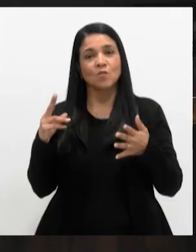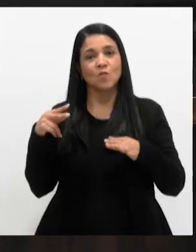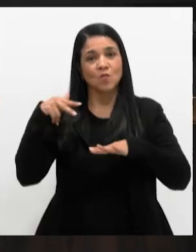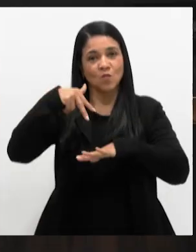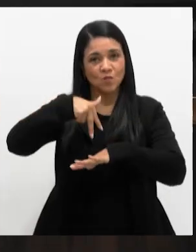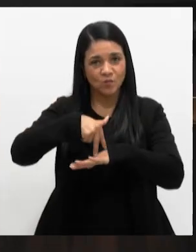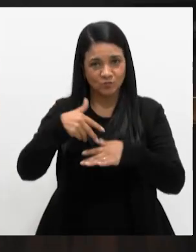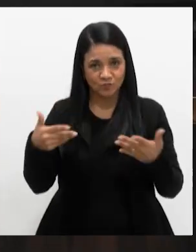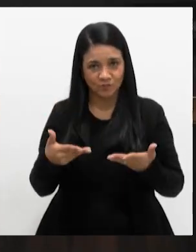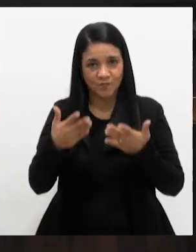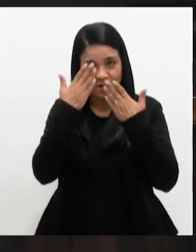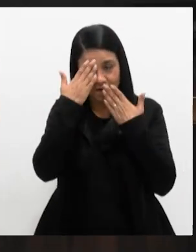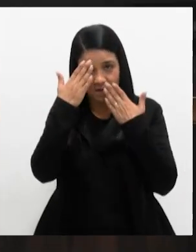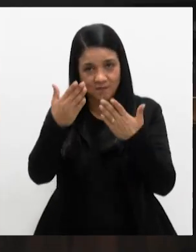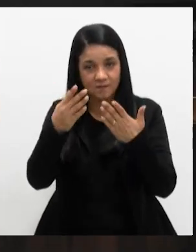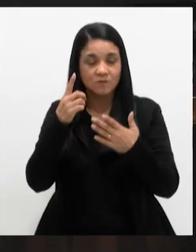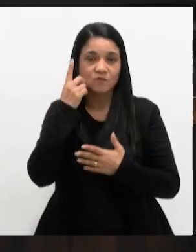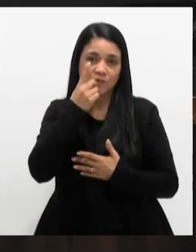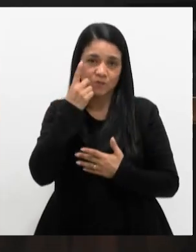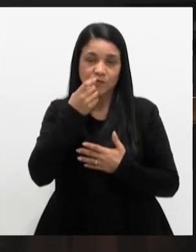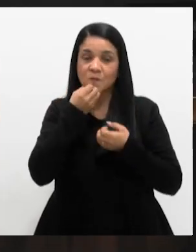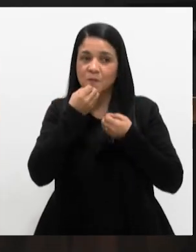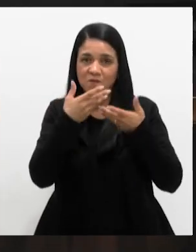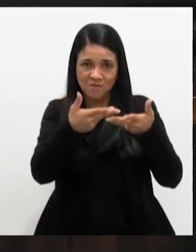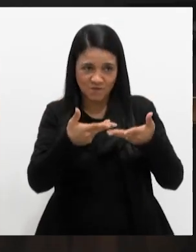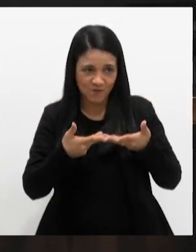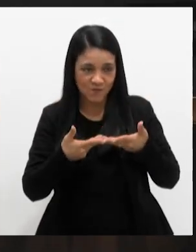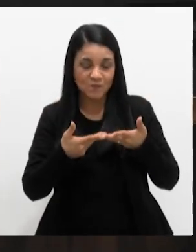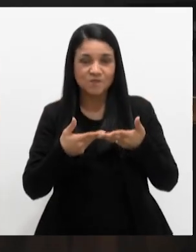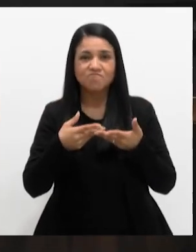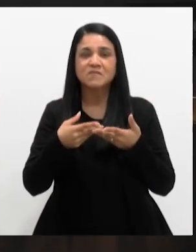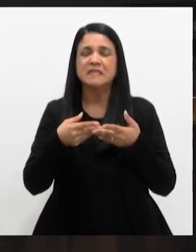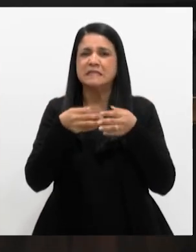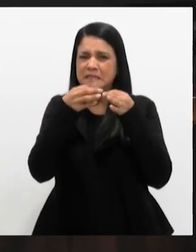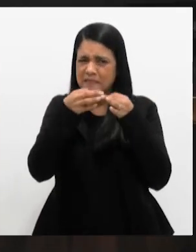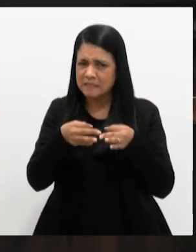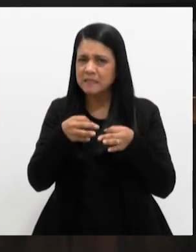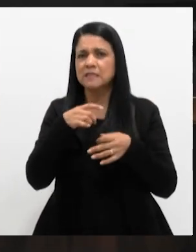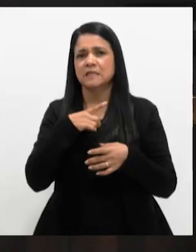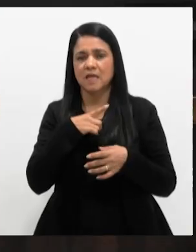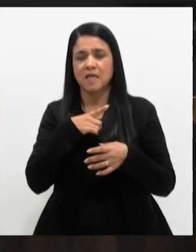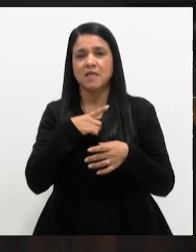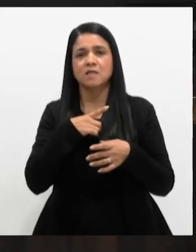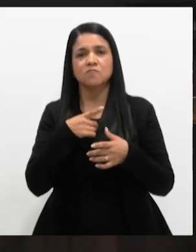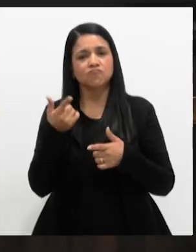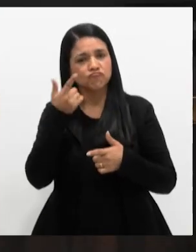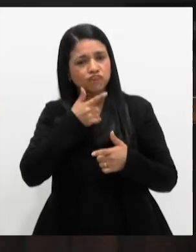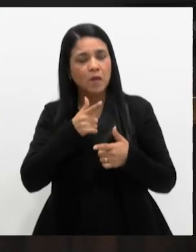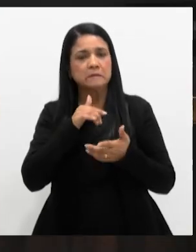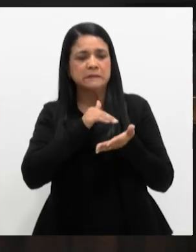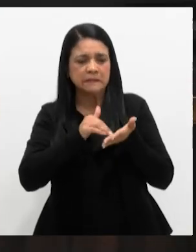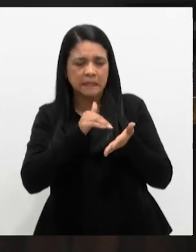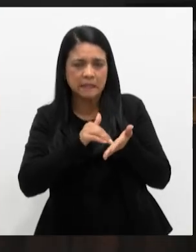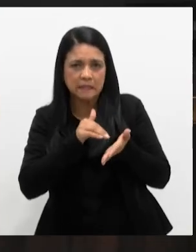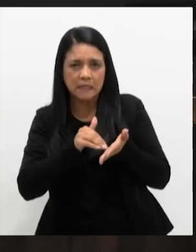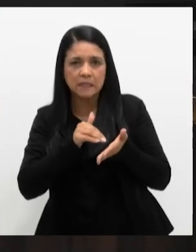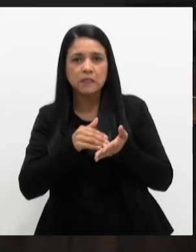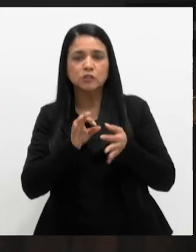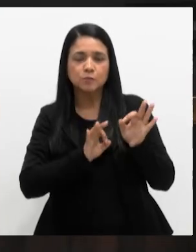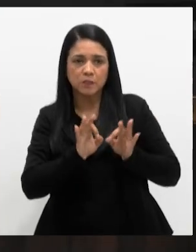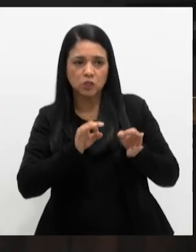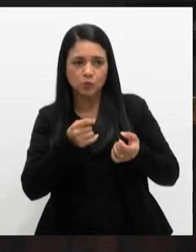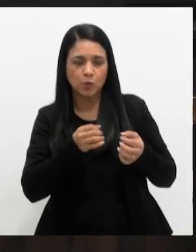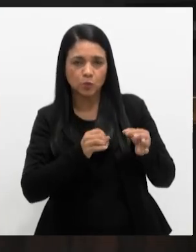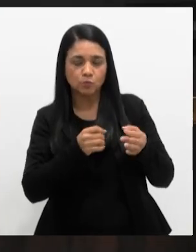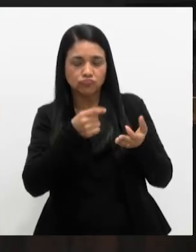todos os deputados, né? Sejam bem-vindos e pode ter certeza que a gente vai apertar a Secretaria de Planejamento para o cumprimento